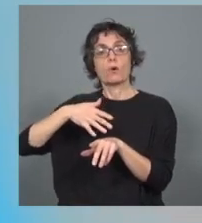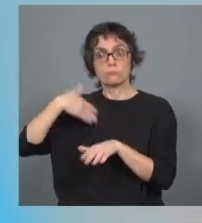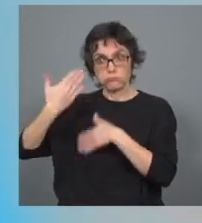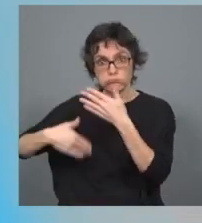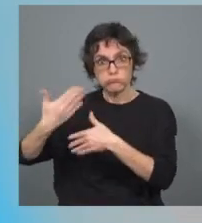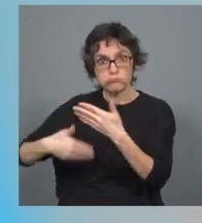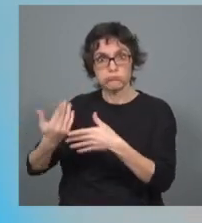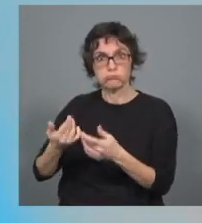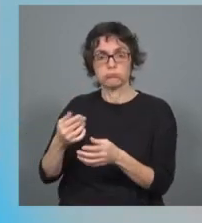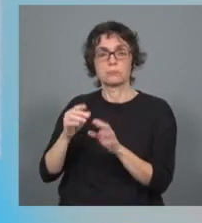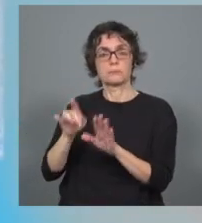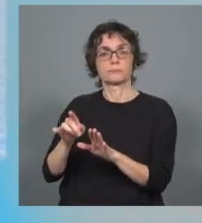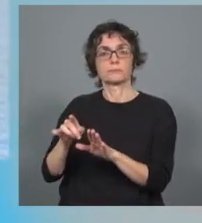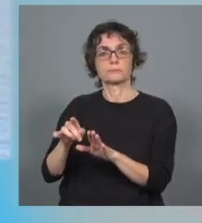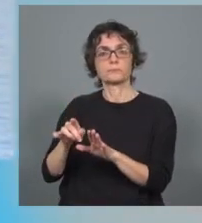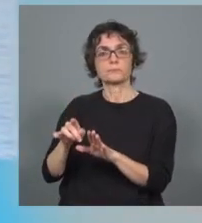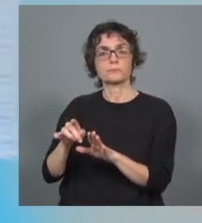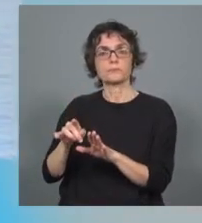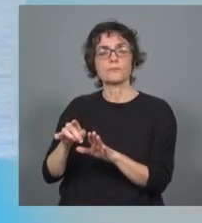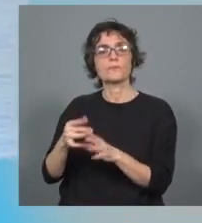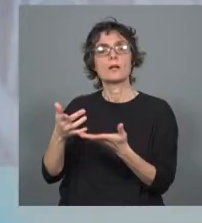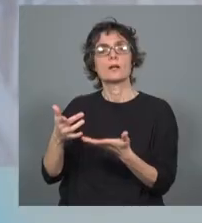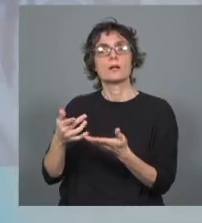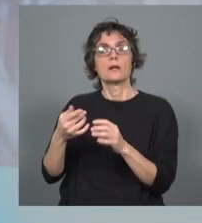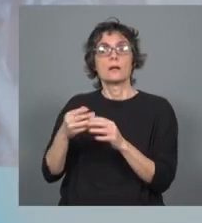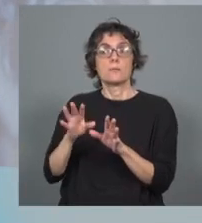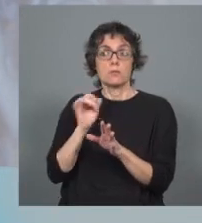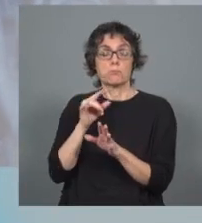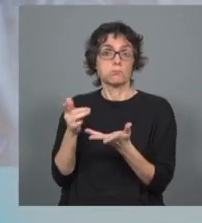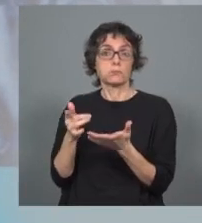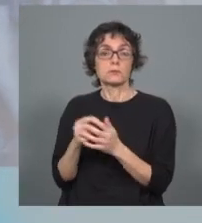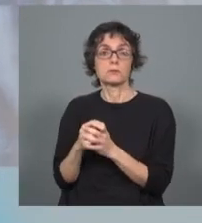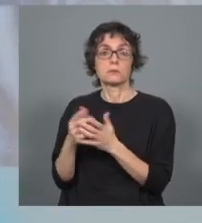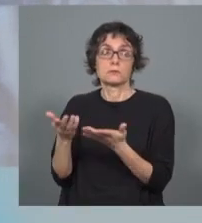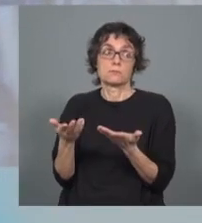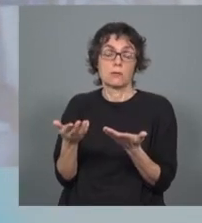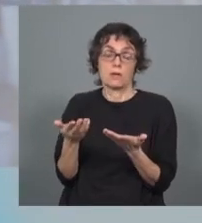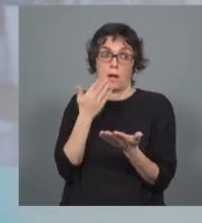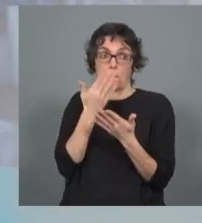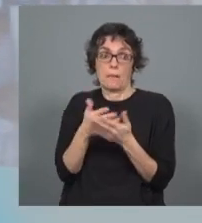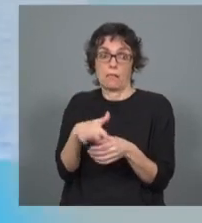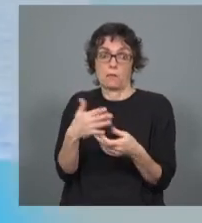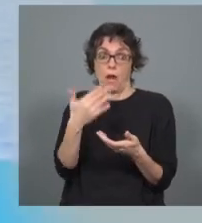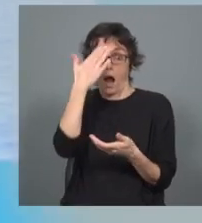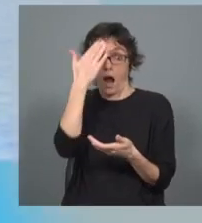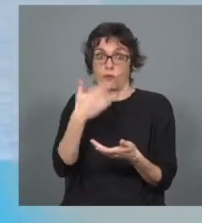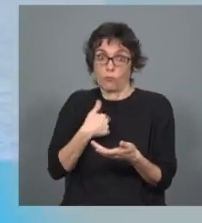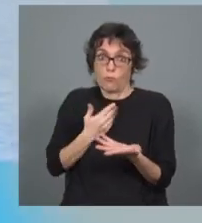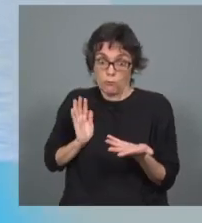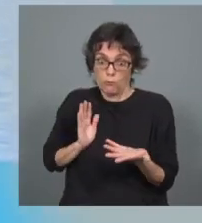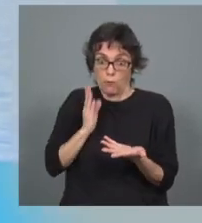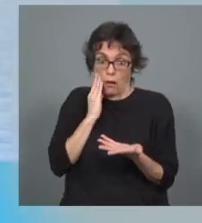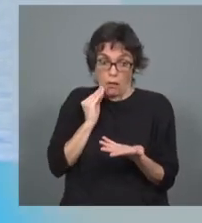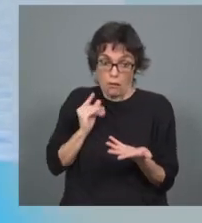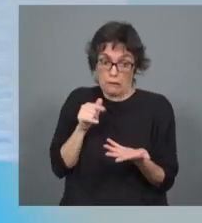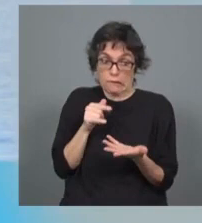em efetividade de funções, mas é possível que seja ultrapassada. Mas, em todo caso, parece-me a mim, pessoalmente, que se trata de